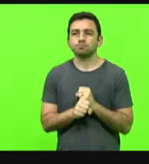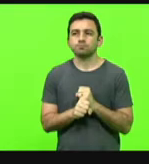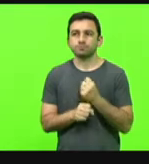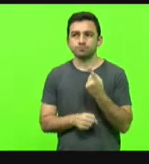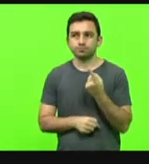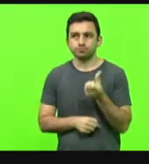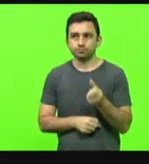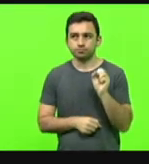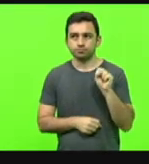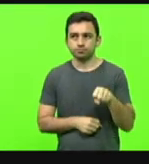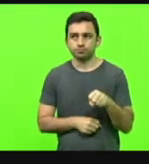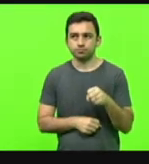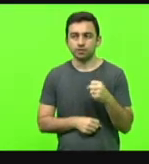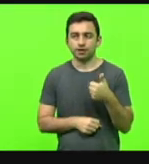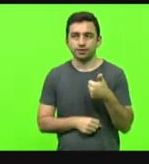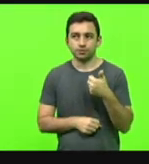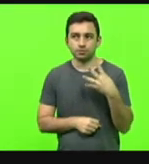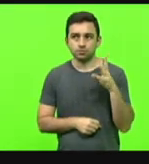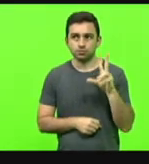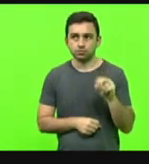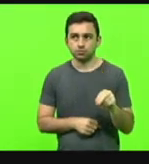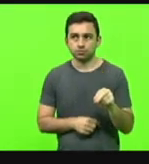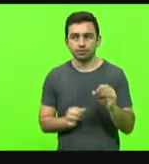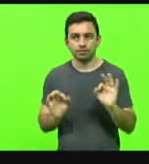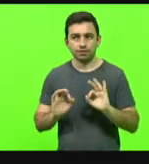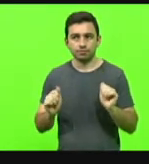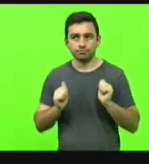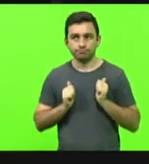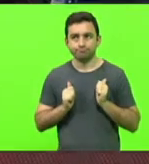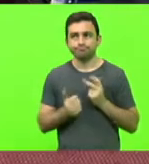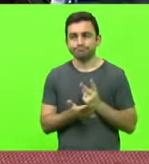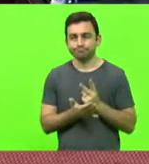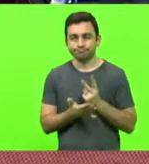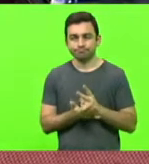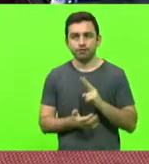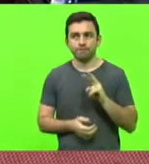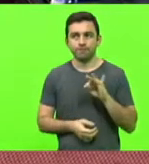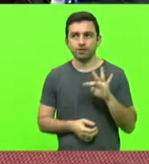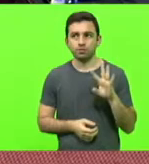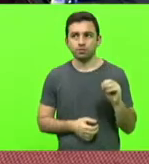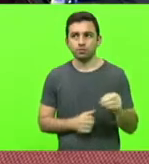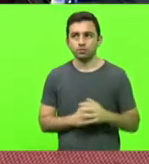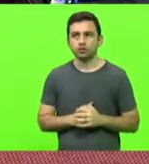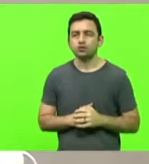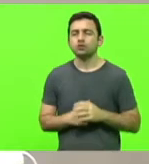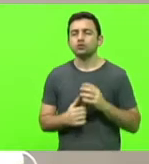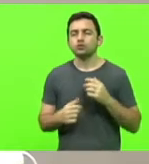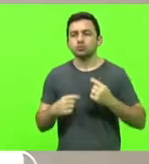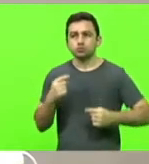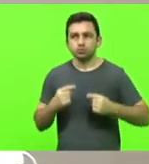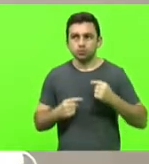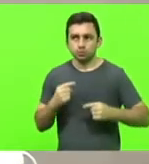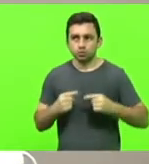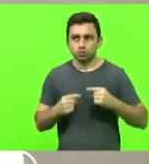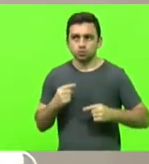16 votos sim, 14 votos não, nenhuma abstenção, está mantido o veto. Discussão e